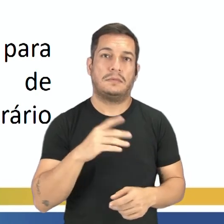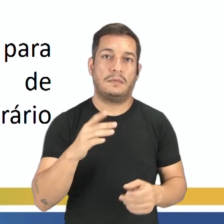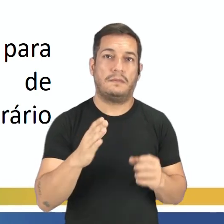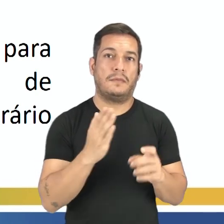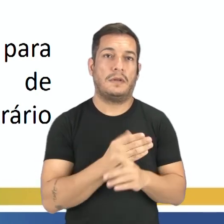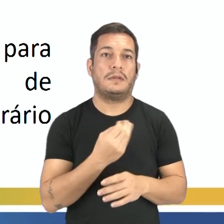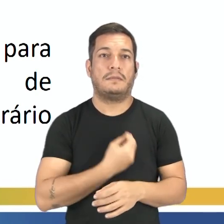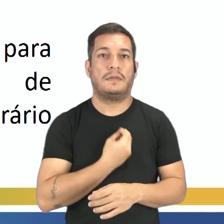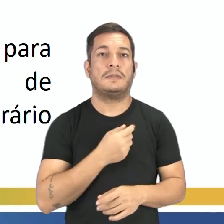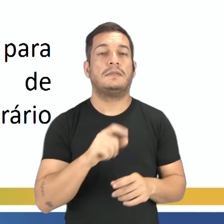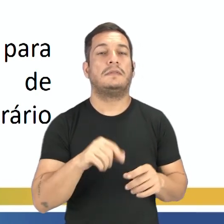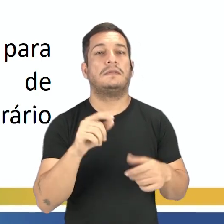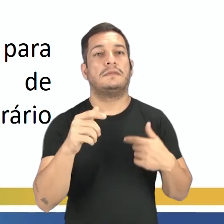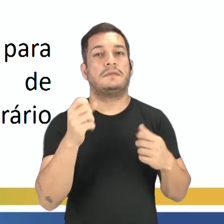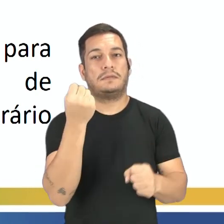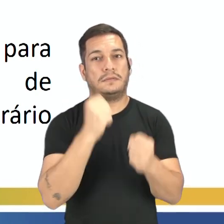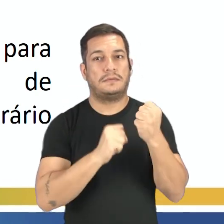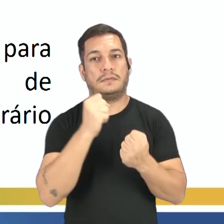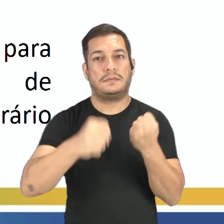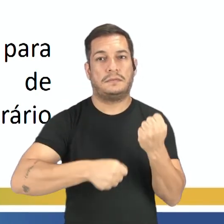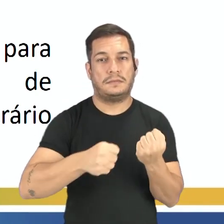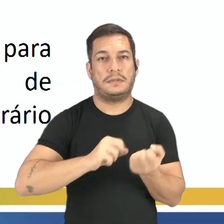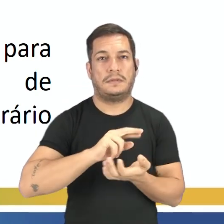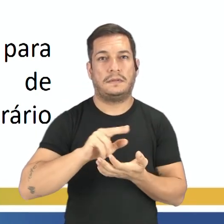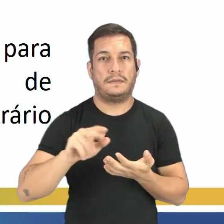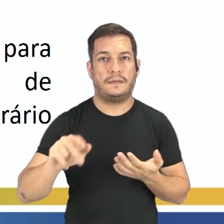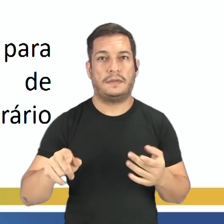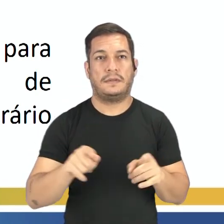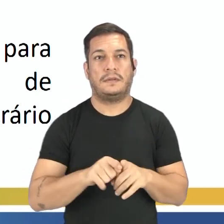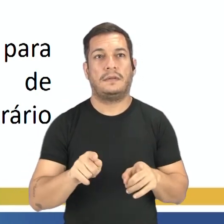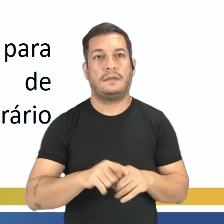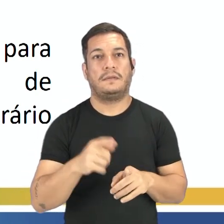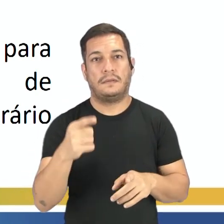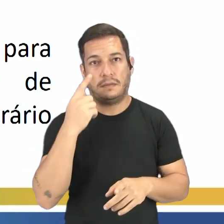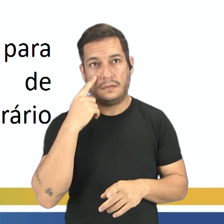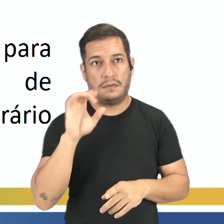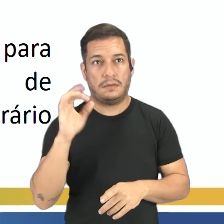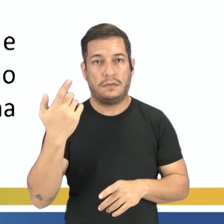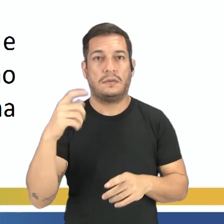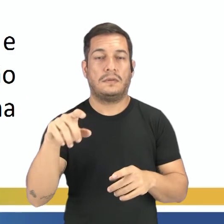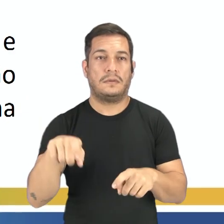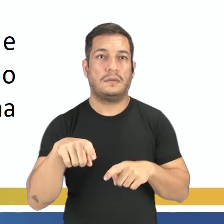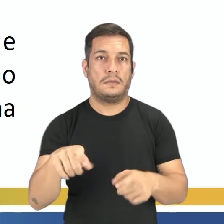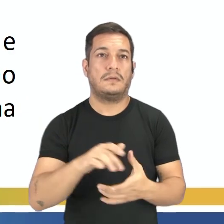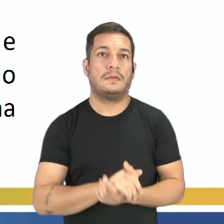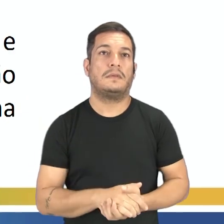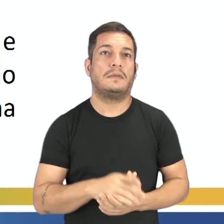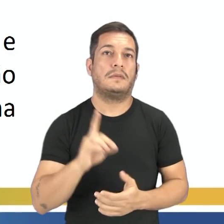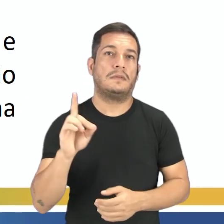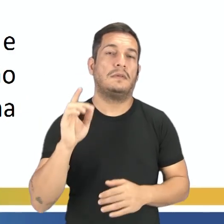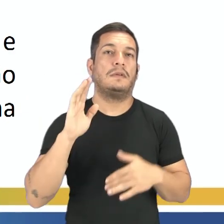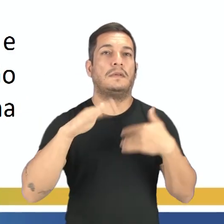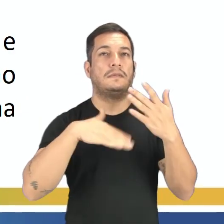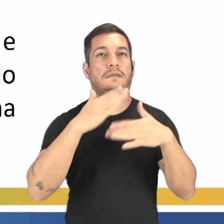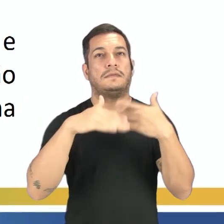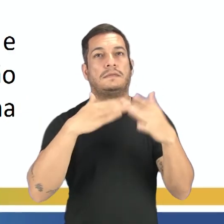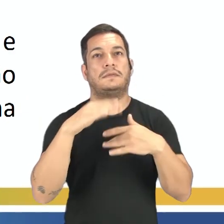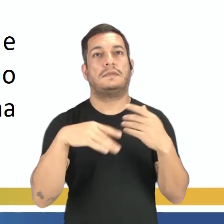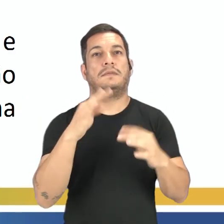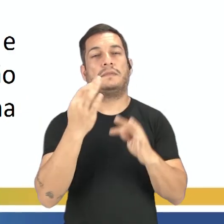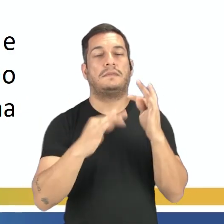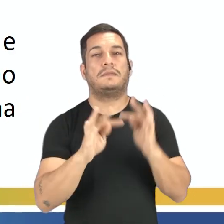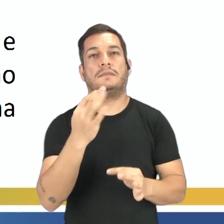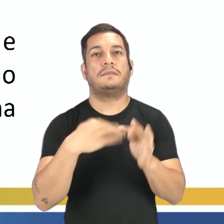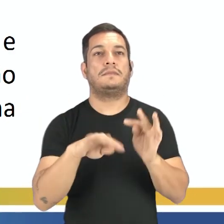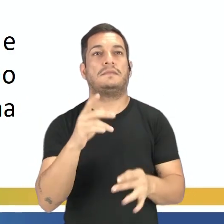razão da presença do maquinário no cerne da produção, ao contrário do que ocorre no espaço rural. D, uma mais